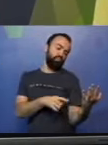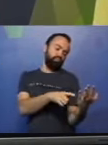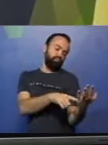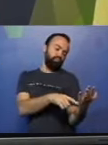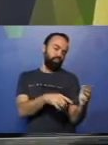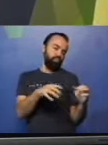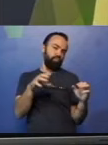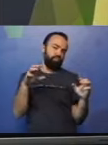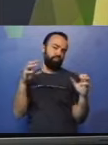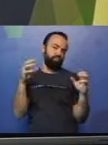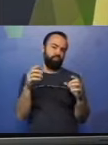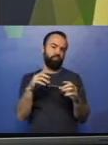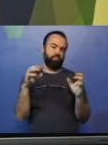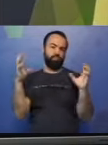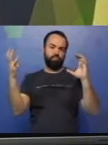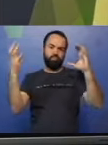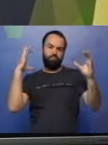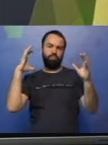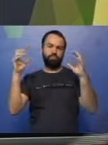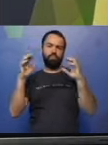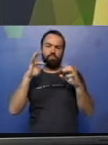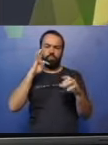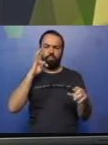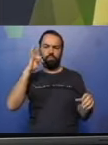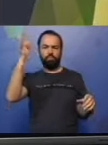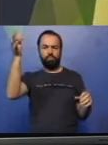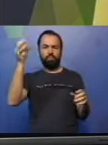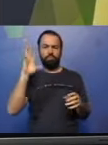previsão do tempo.